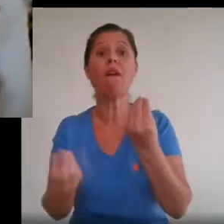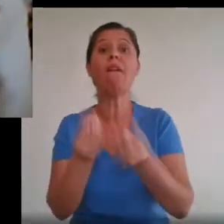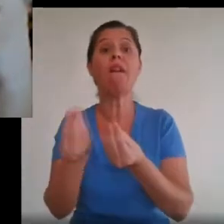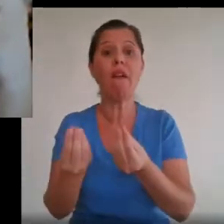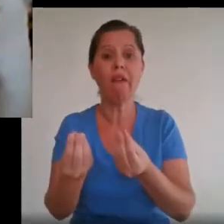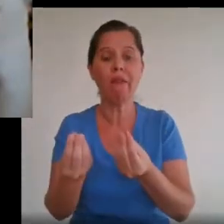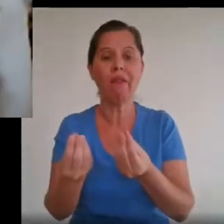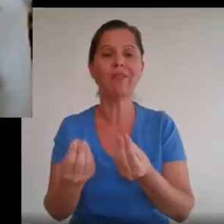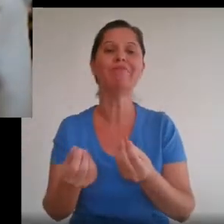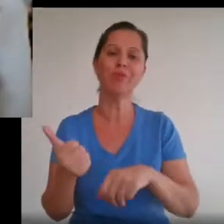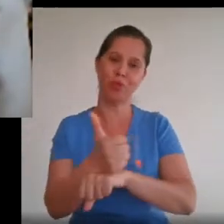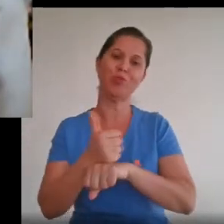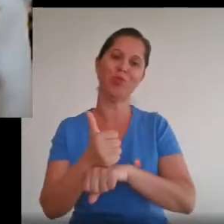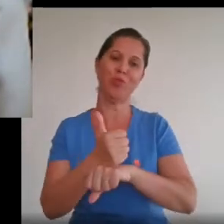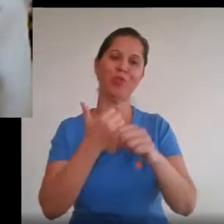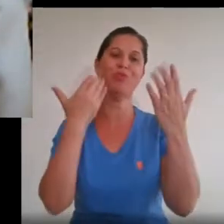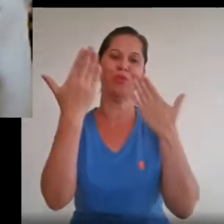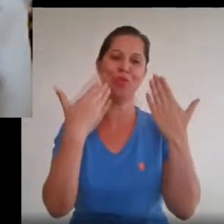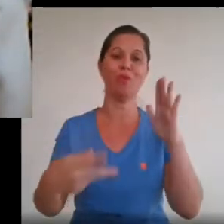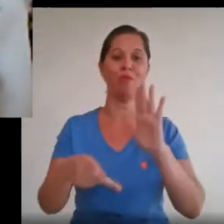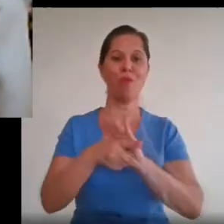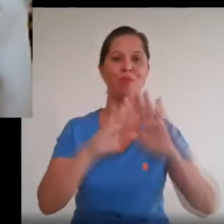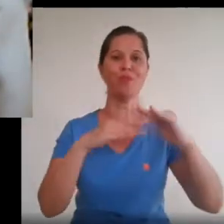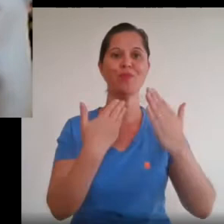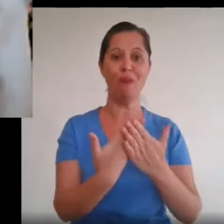com a escola.